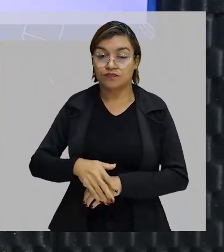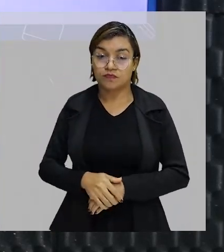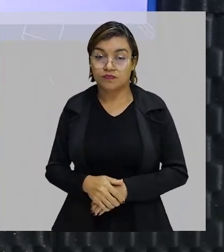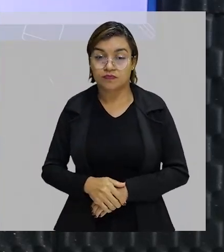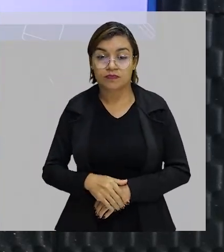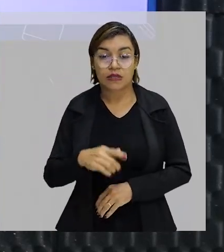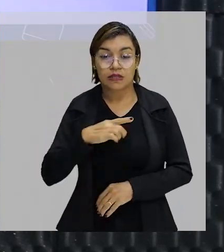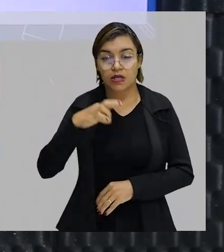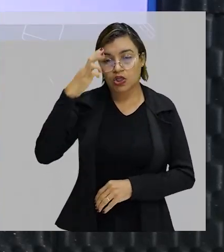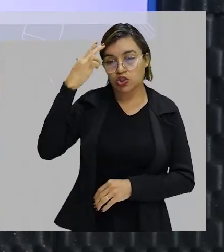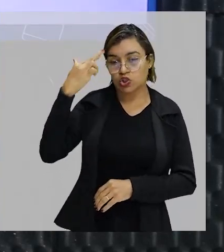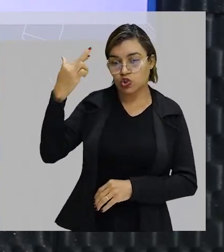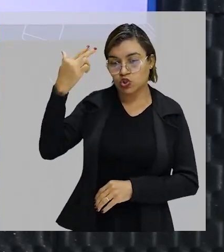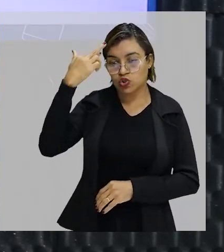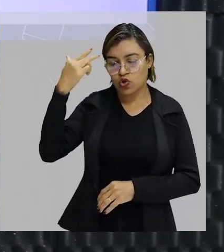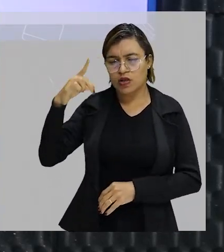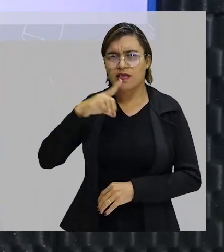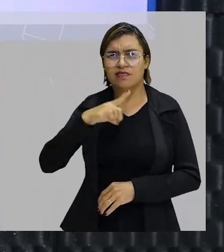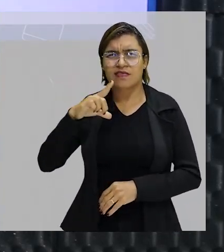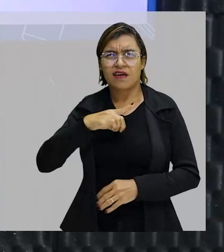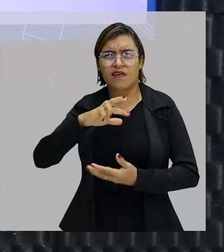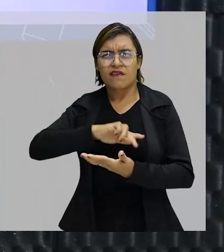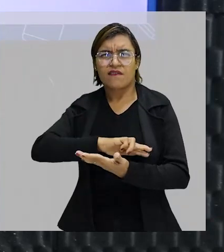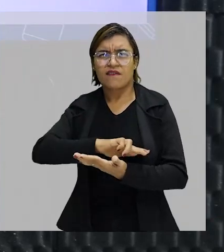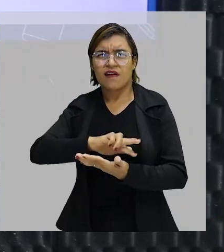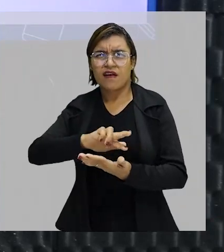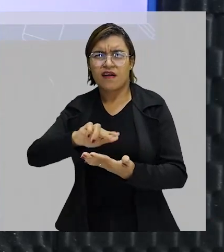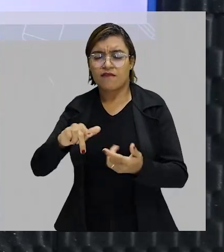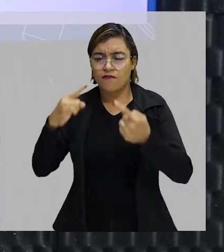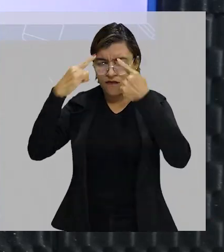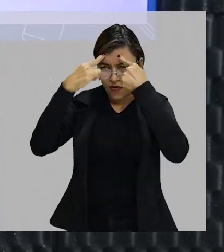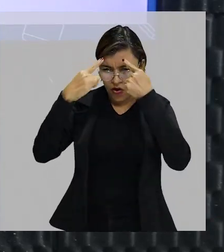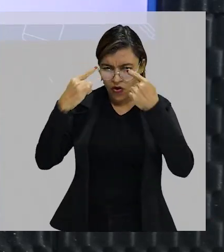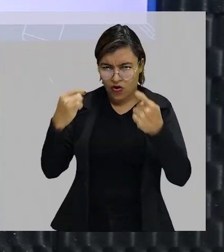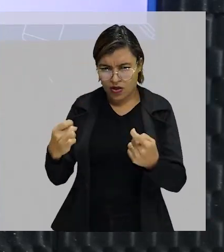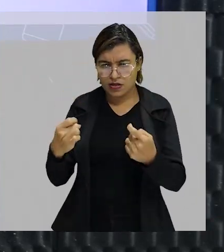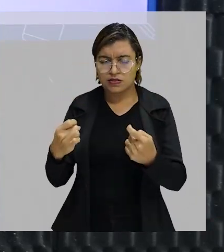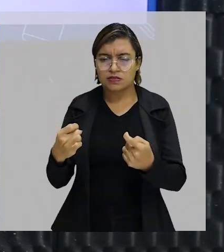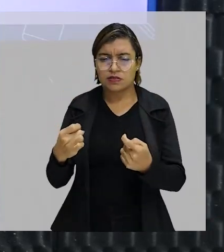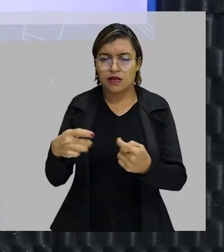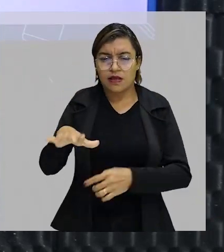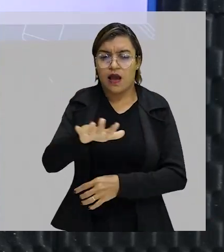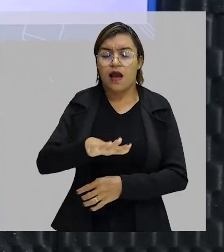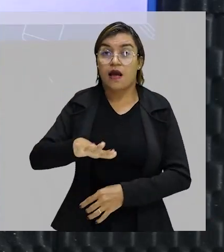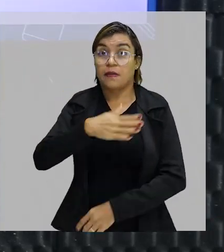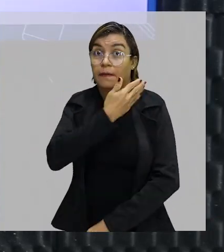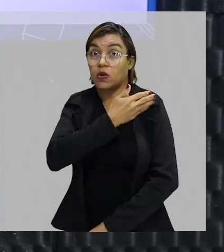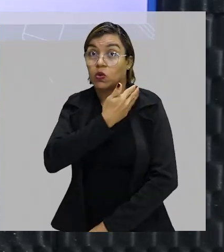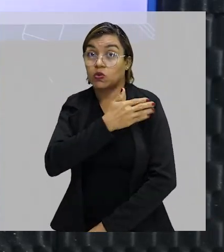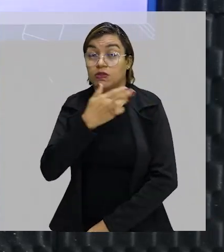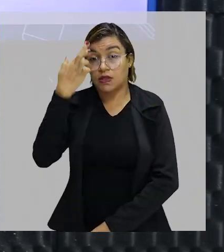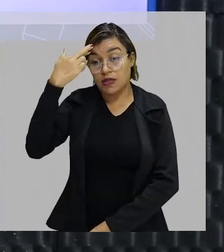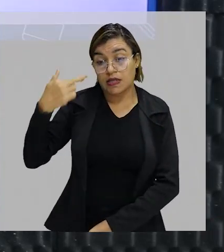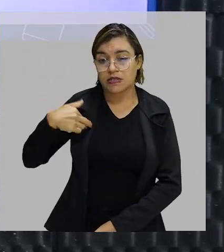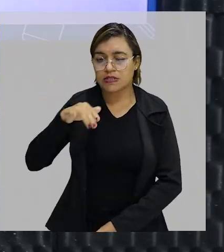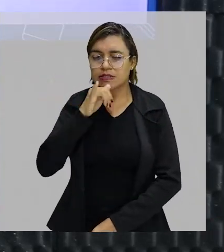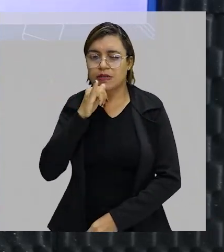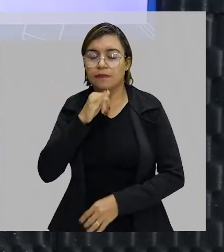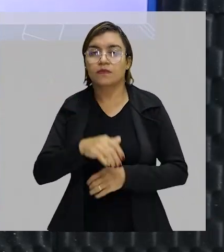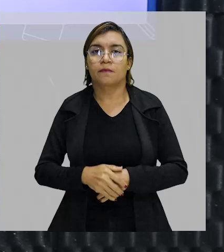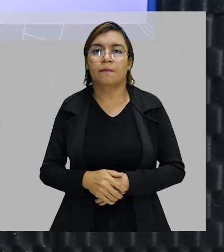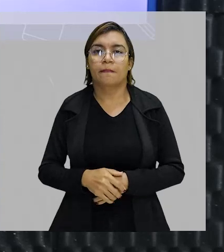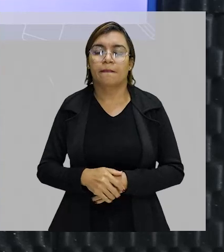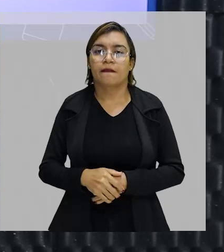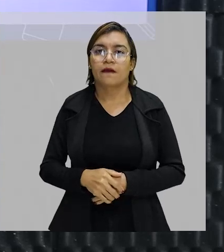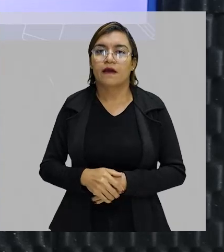A história está repleta de casos de violência decorrentes do preconceito religioso. Se a gente analisar, por exemplo, o